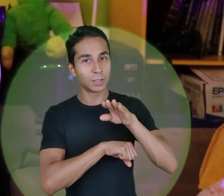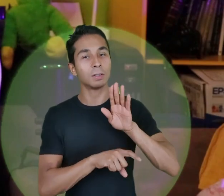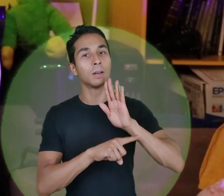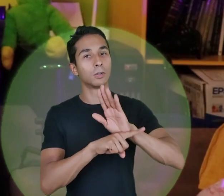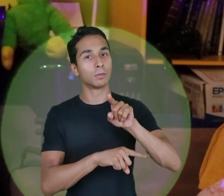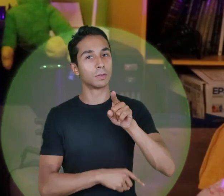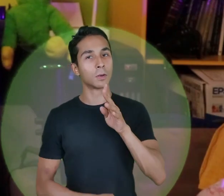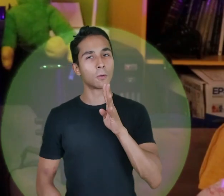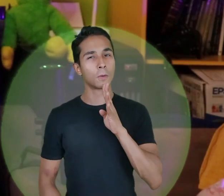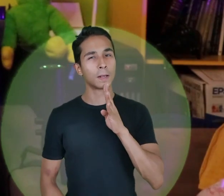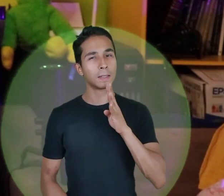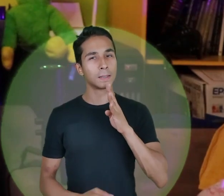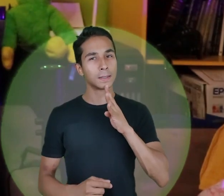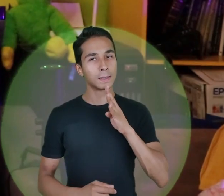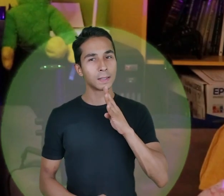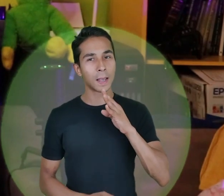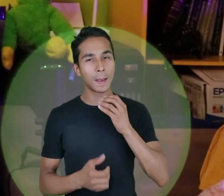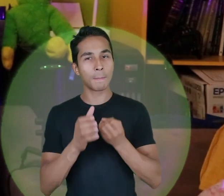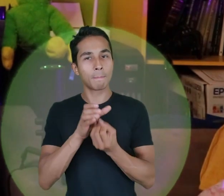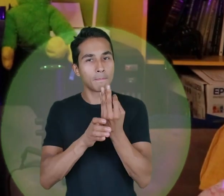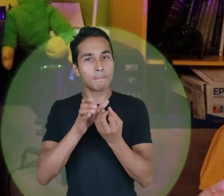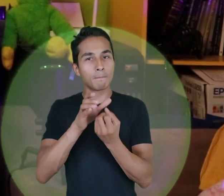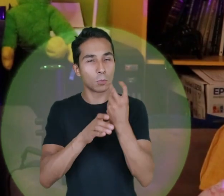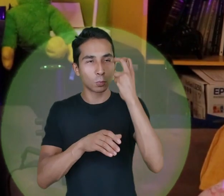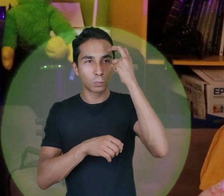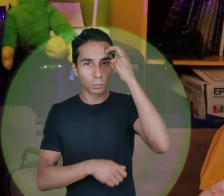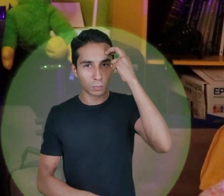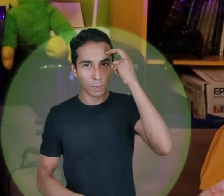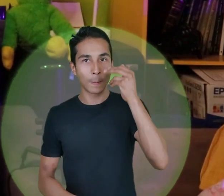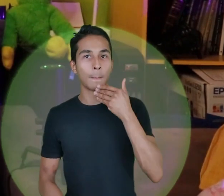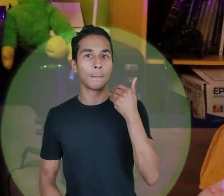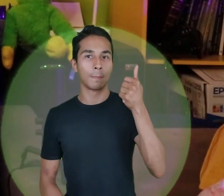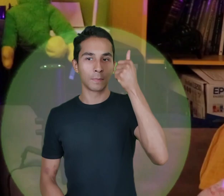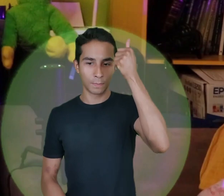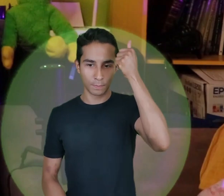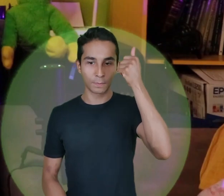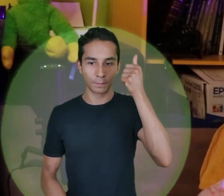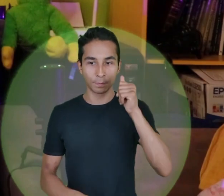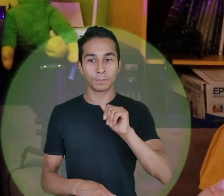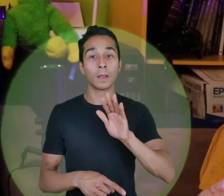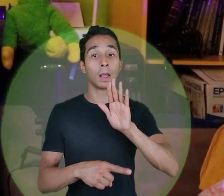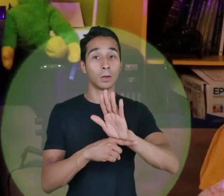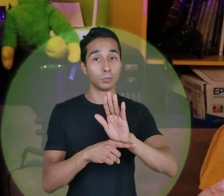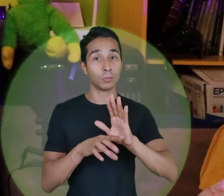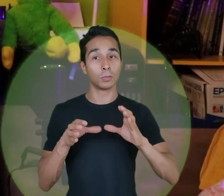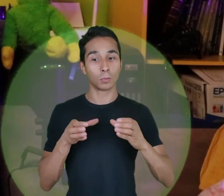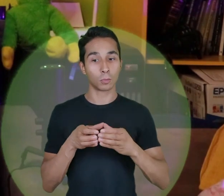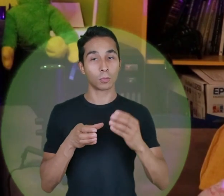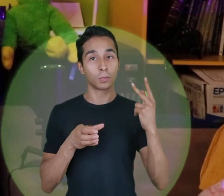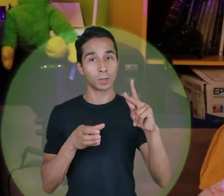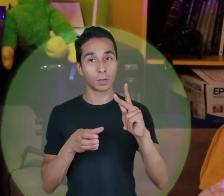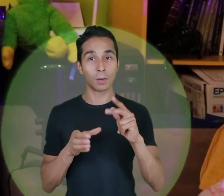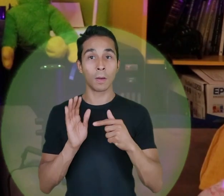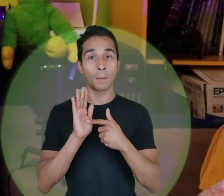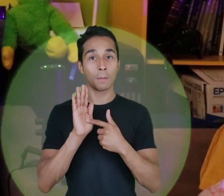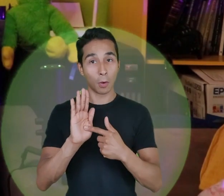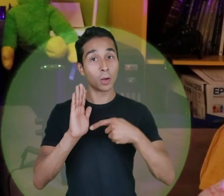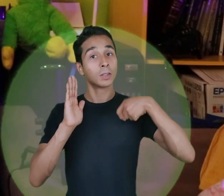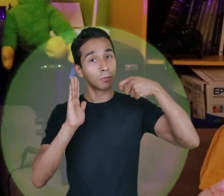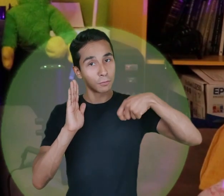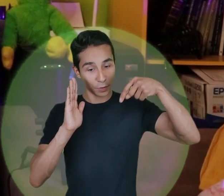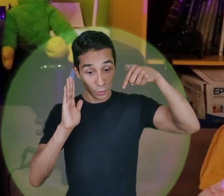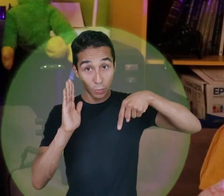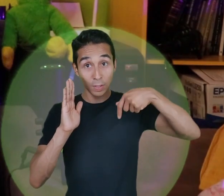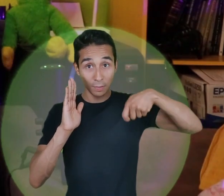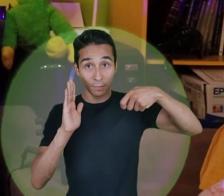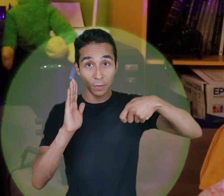se aprofundar aí nos conhecimentos de produção cultural, gostou da proposta, ou quer ajudar o seu grupo, né, tem algum responsável ali, mostra